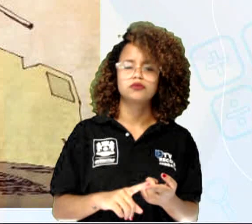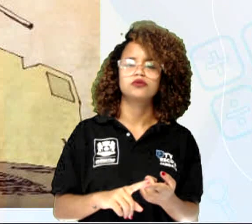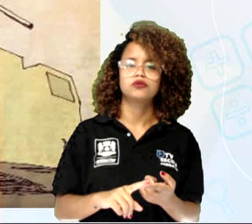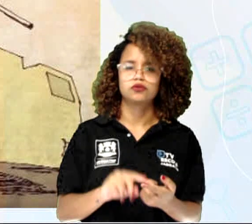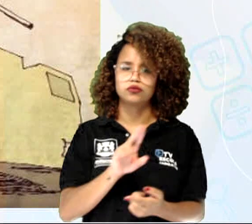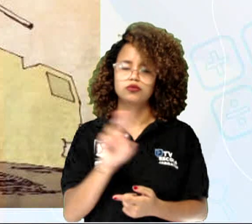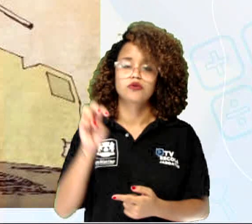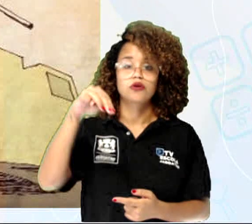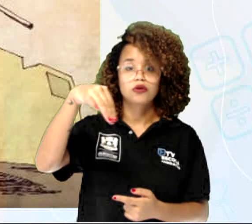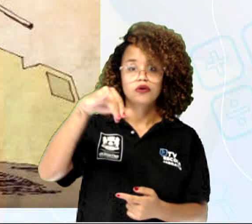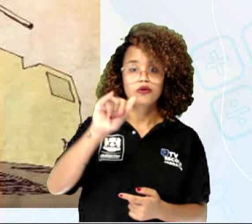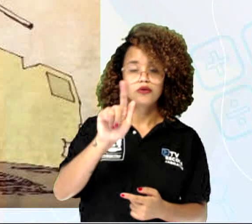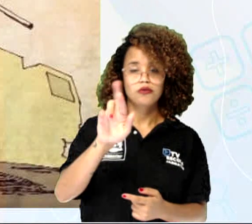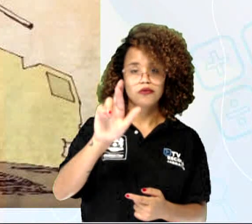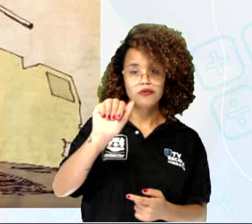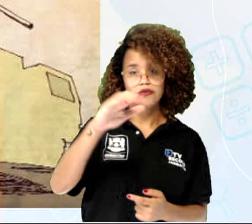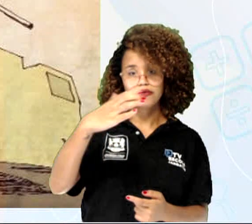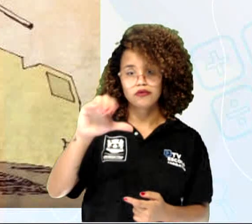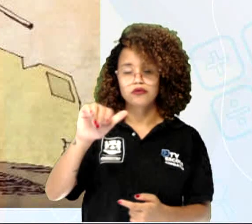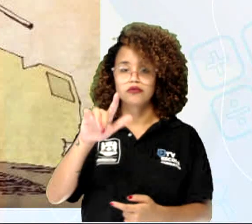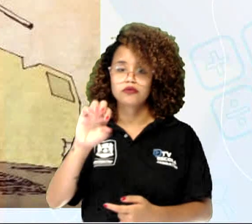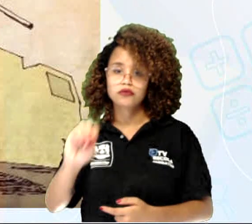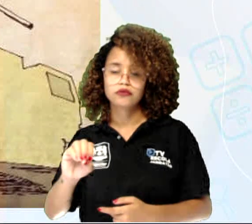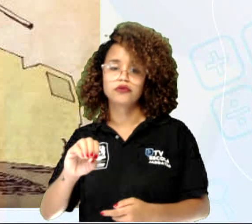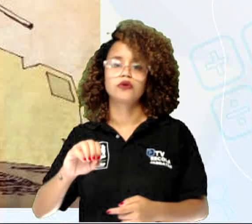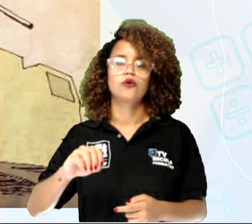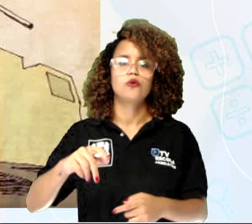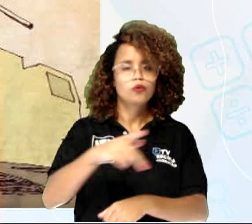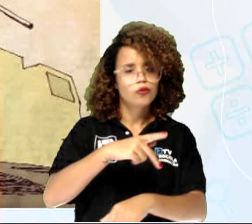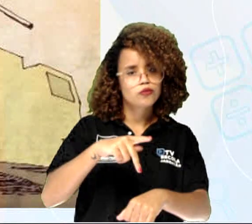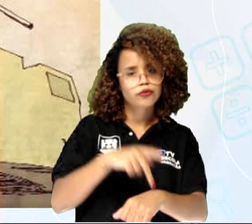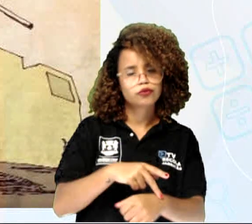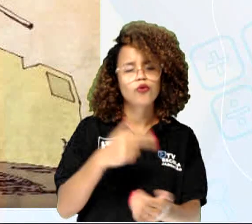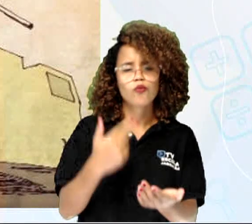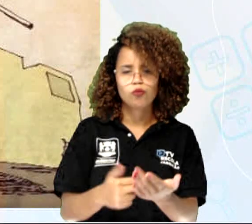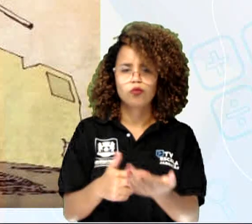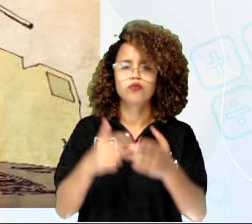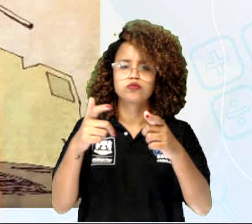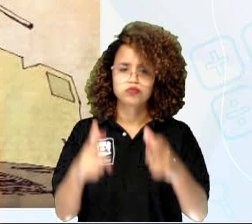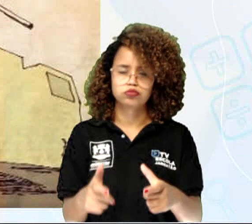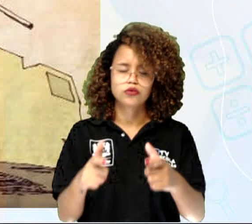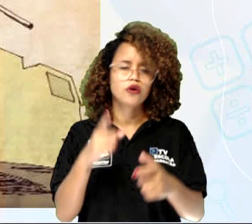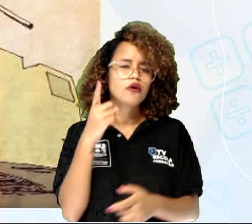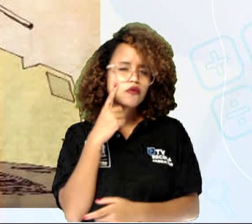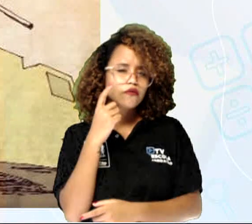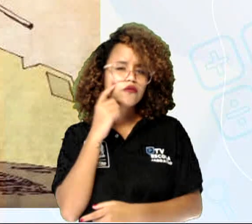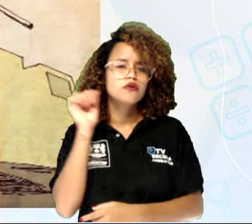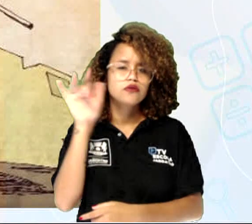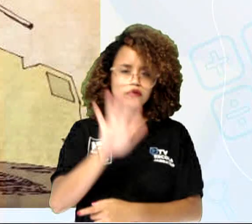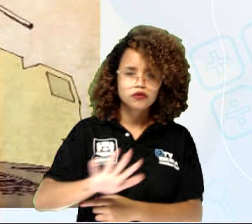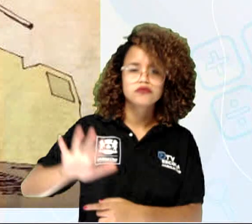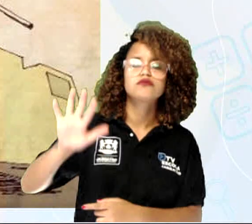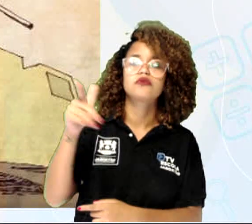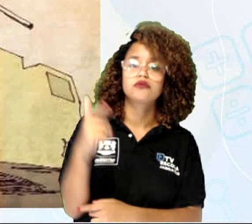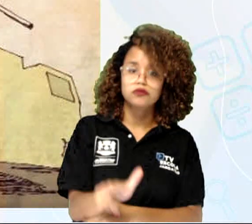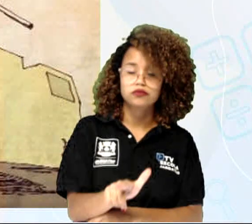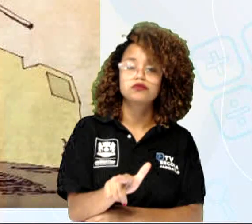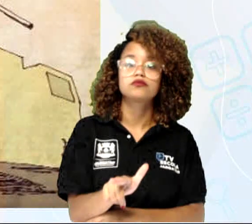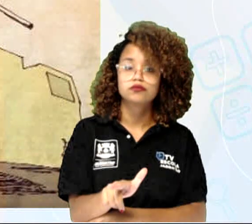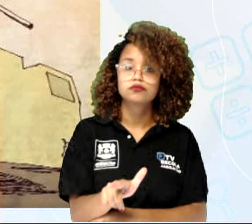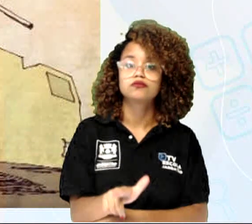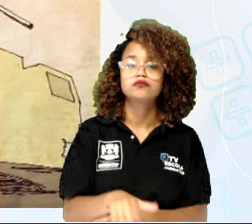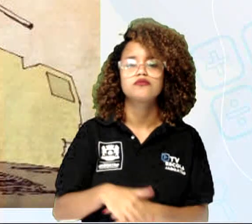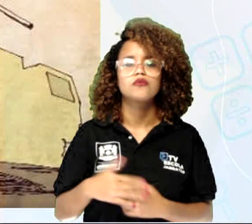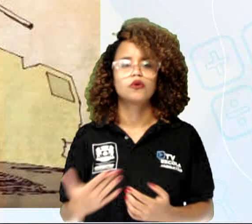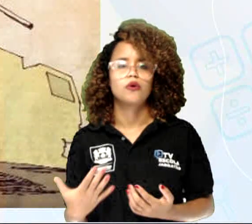migração nacional, é aquela que ocorre dentro do mesmo território. Olhe mais uma vez essa imagem, né? Então, de